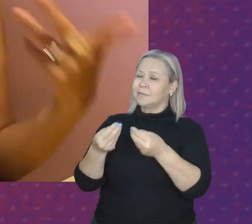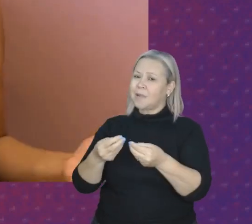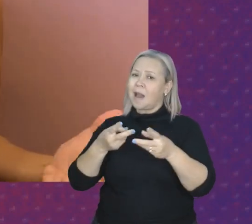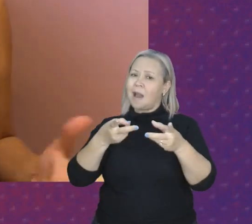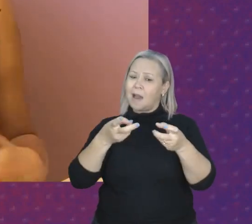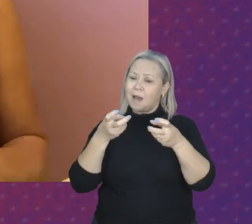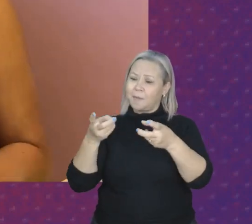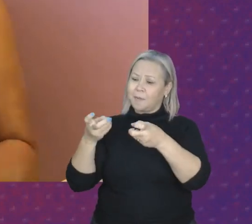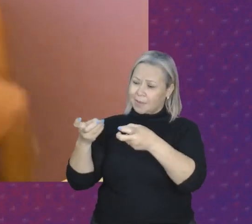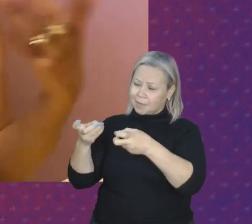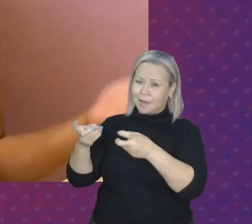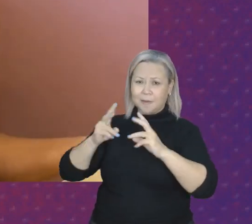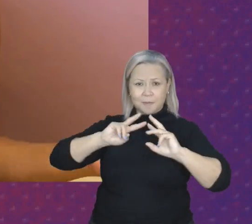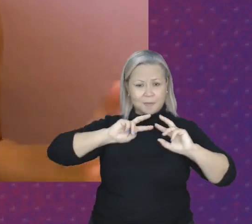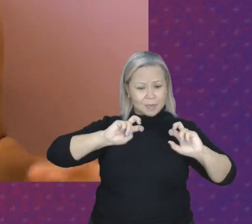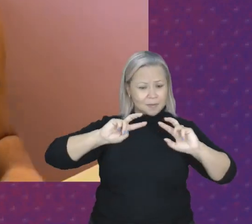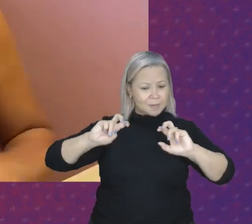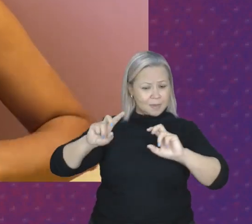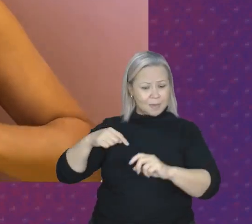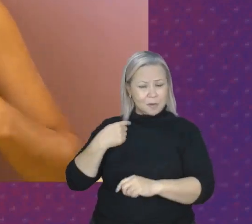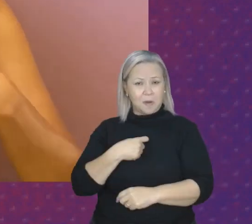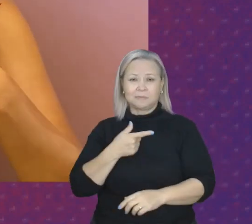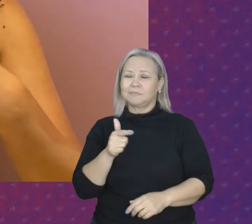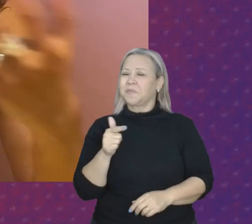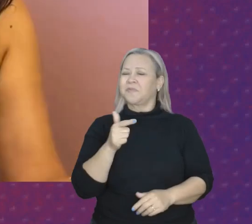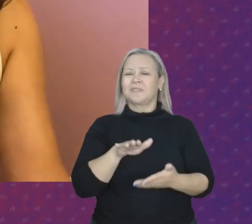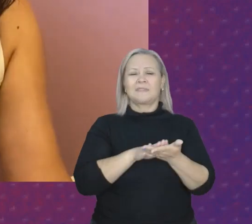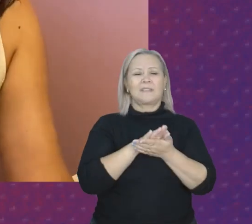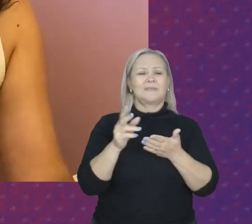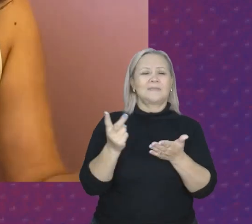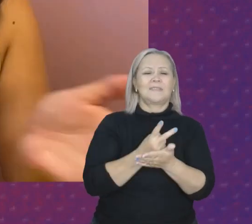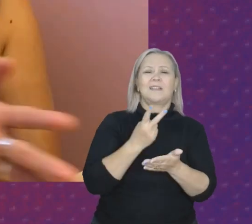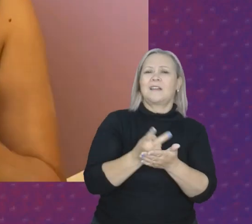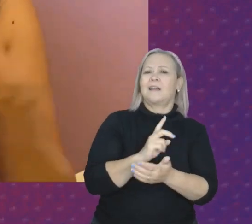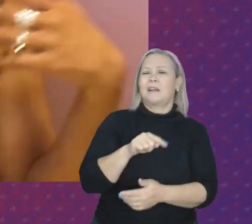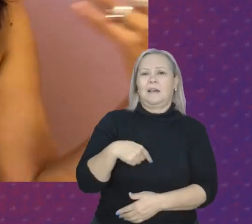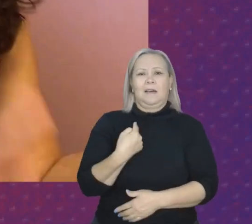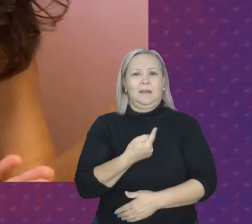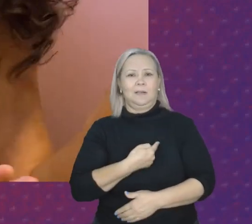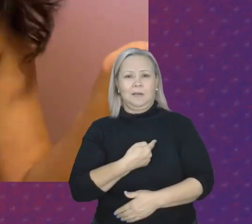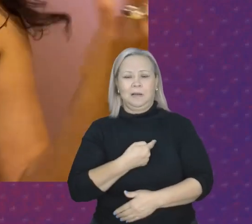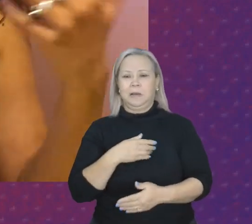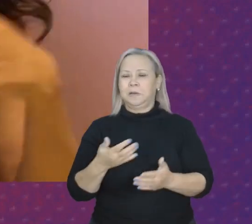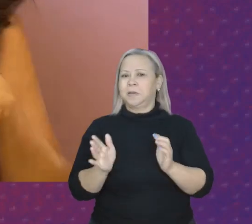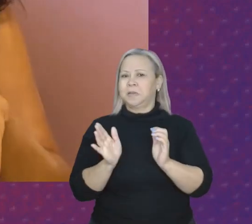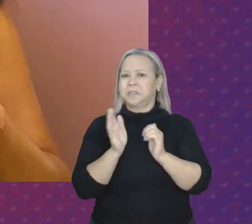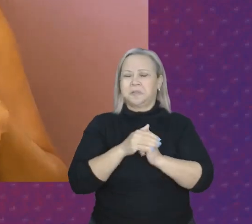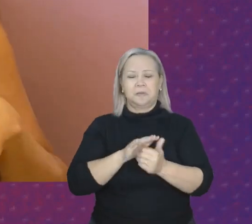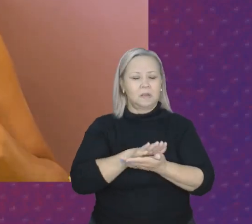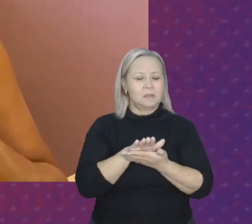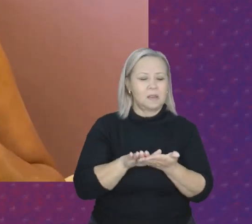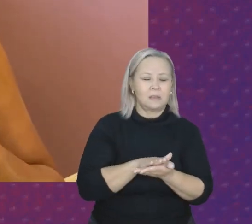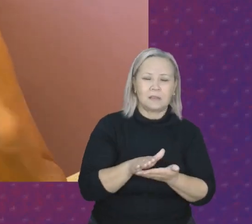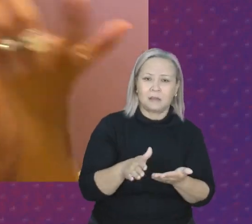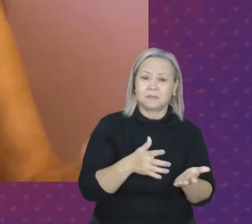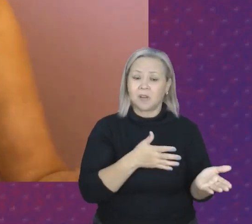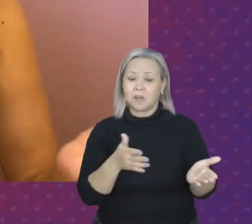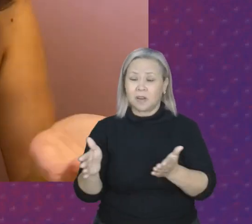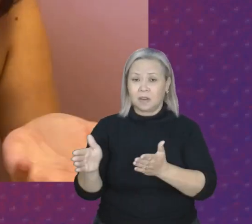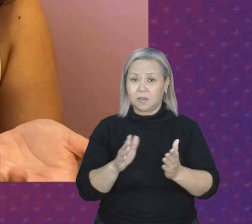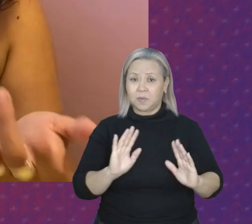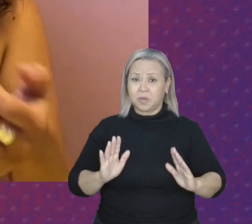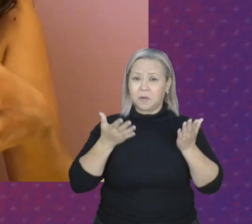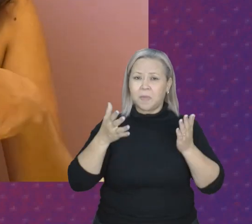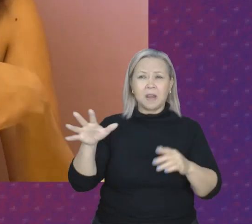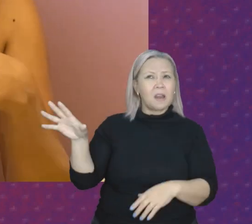visibilidade, de dizer que não há nada de errado, que não há nada para se esconder. Algumas vezes, nesse período de campanha, eu cheguei a